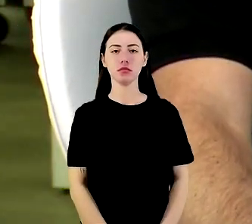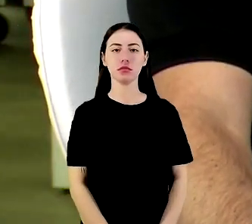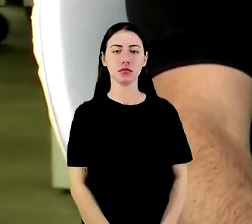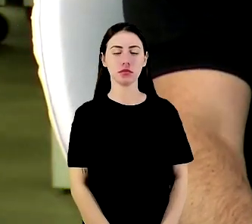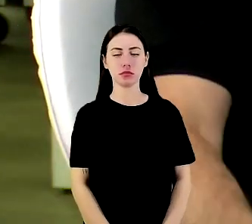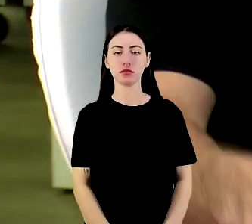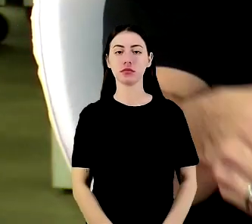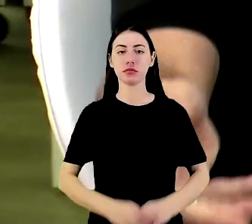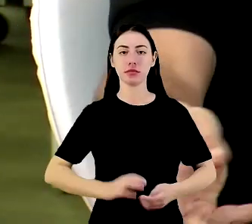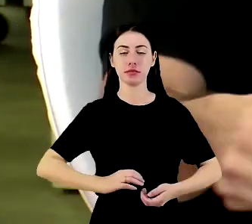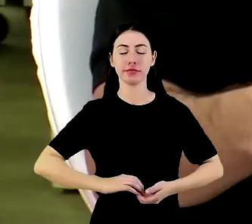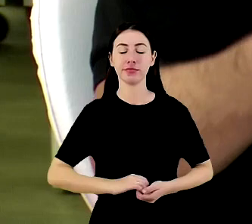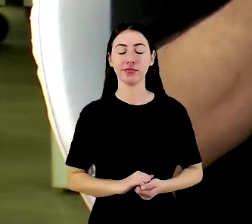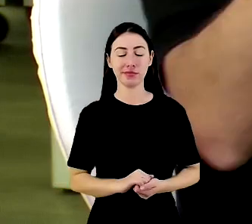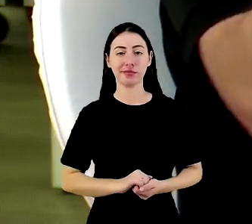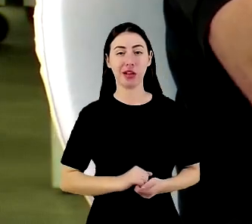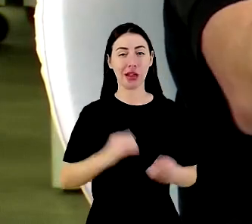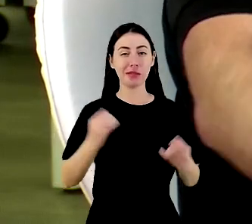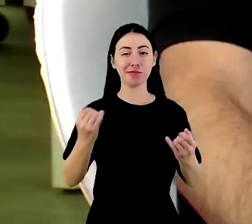remédio que você vai tratar uma dor no pé,